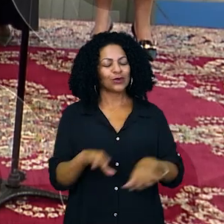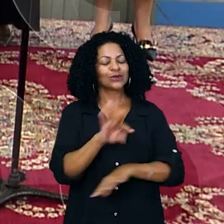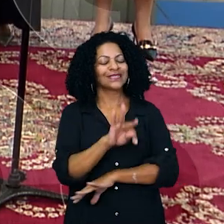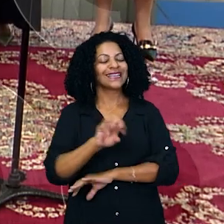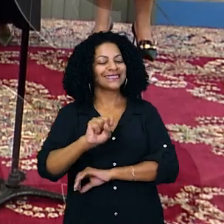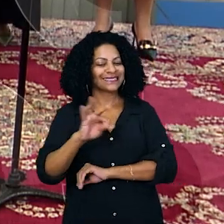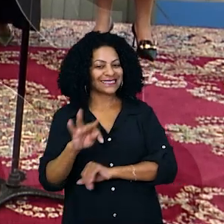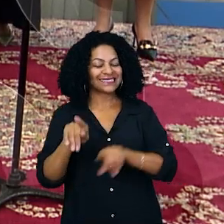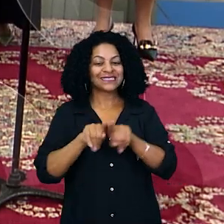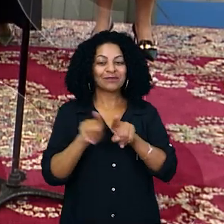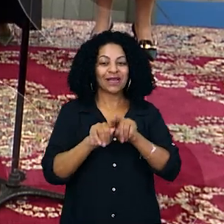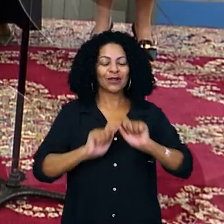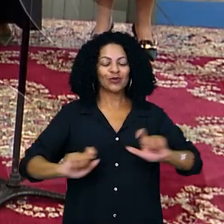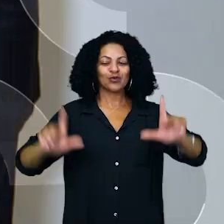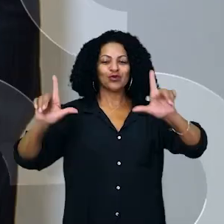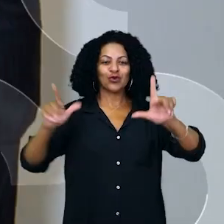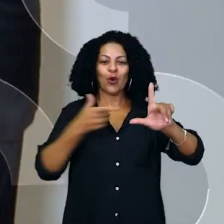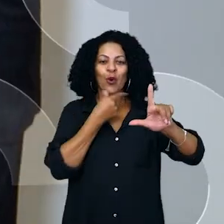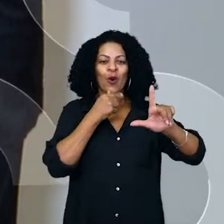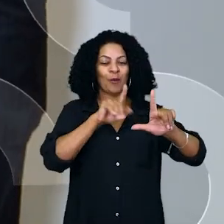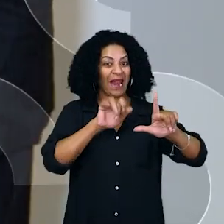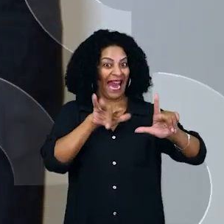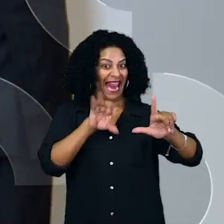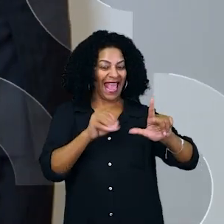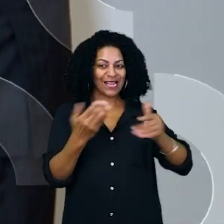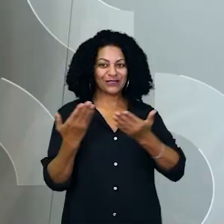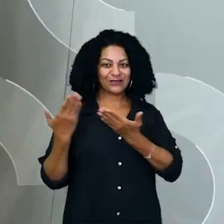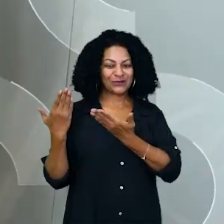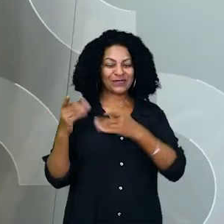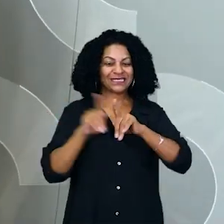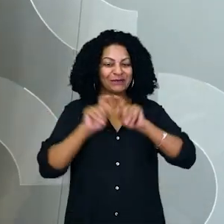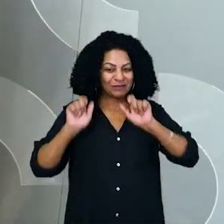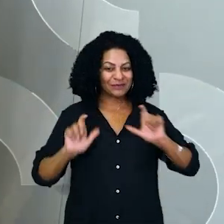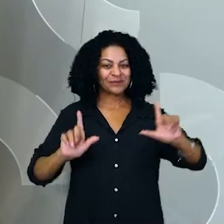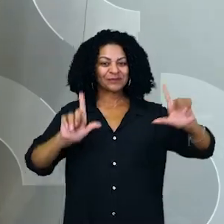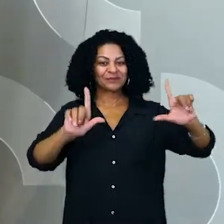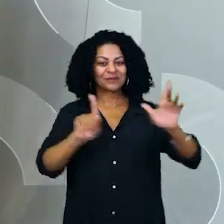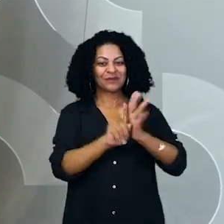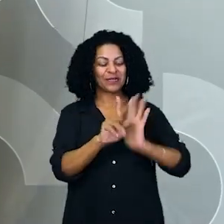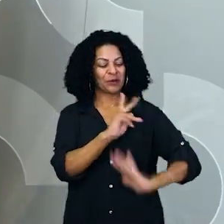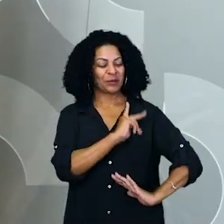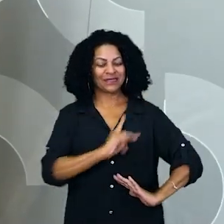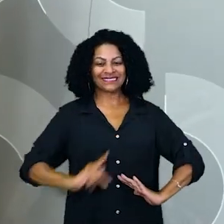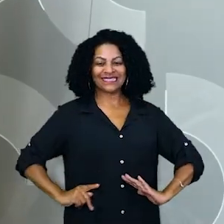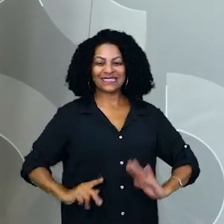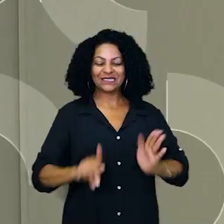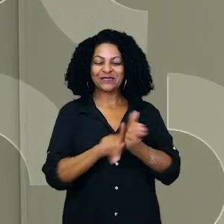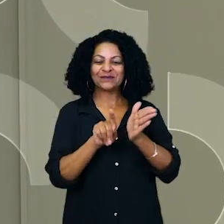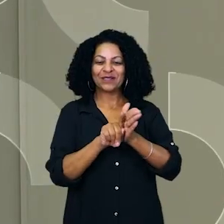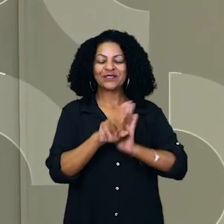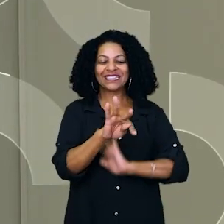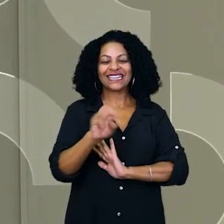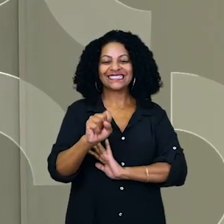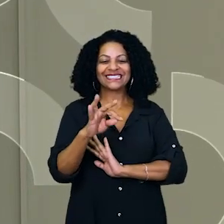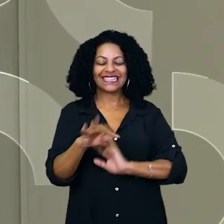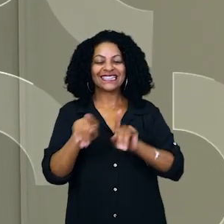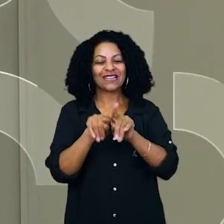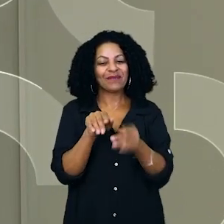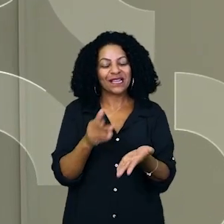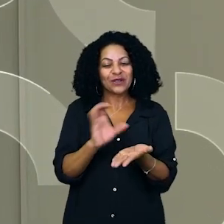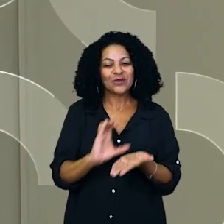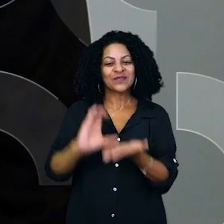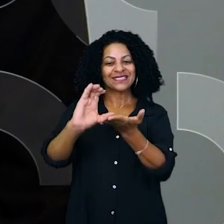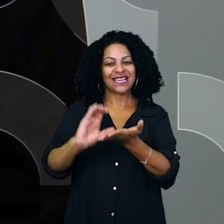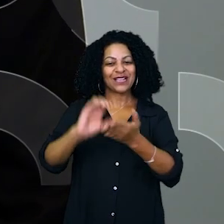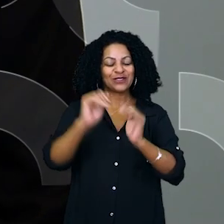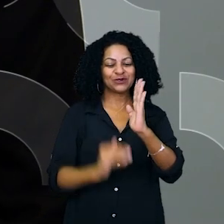realizada no Tribunal Superior do Trabalho, o retrato do ministro Lélio Bentes Corrêa foi fixado na galeria de presidentes do TST e do